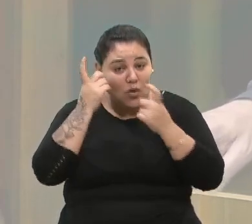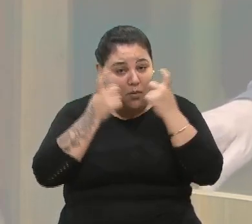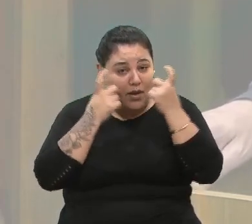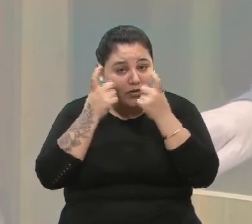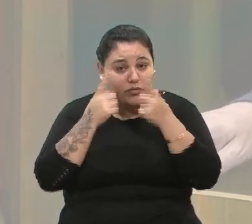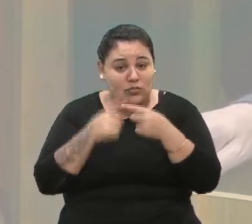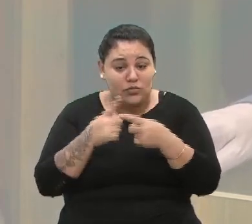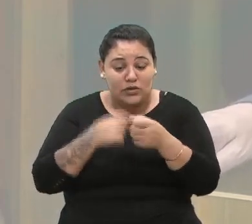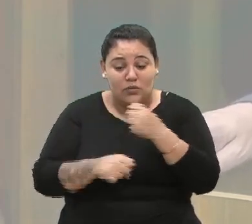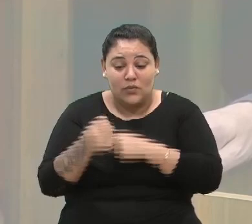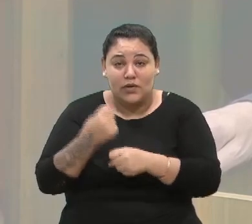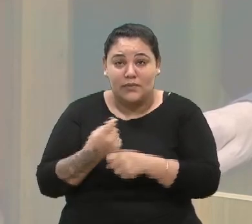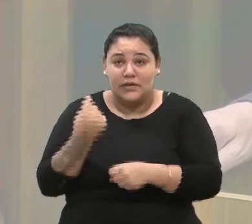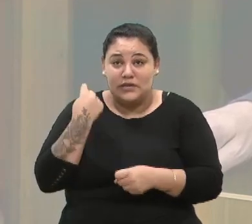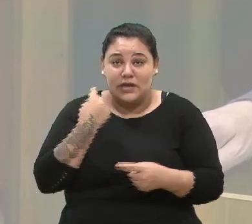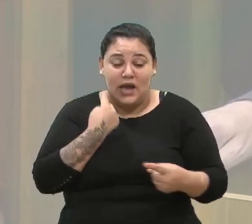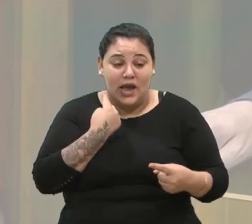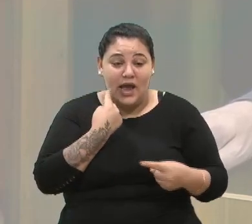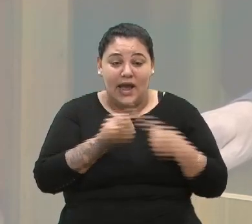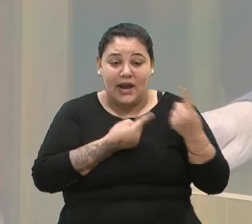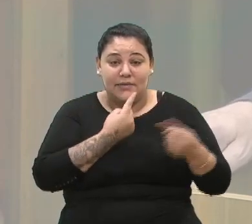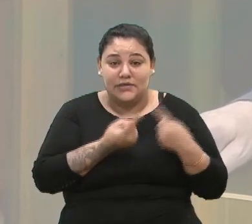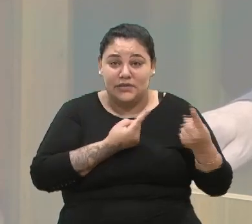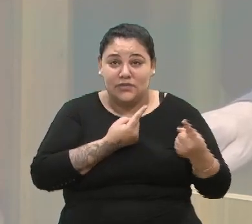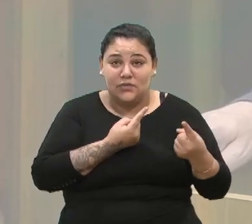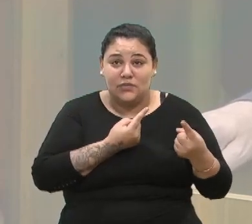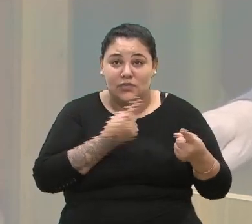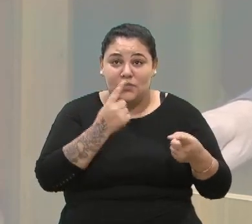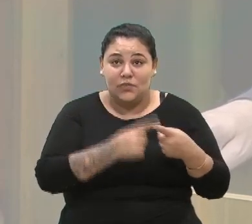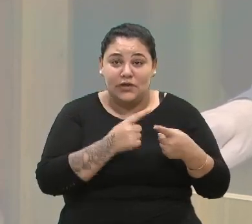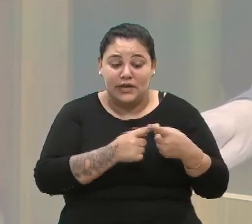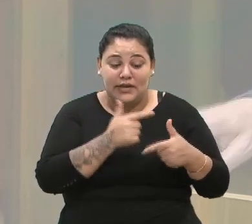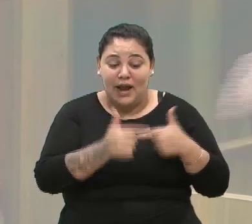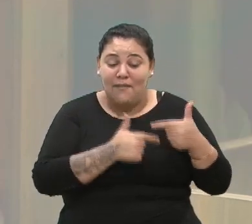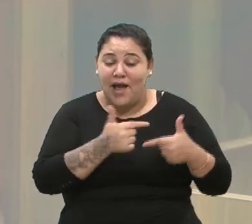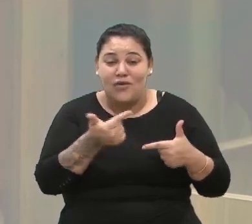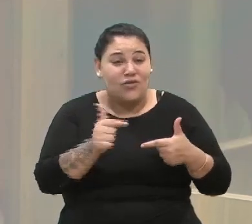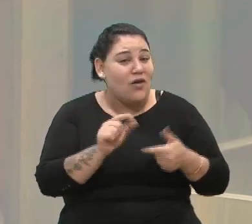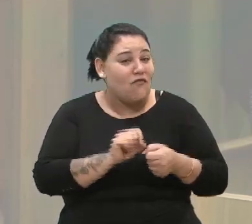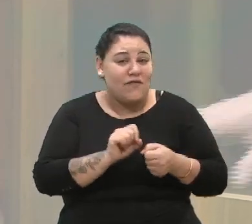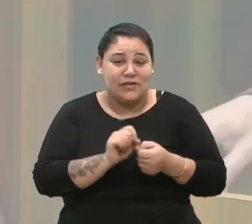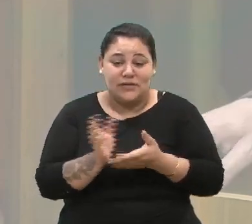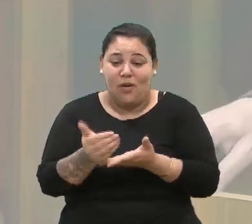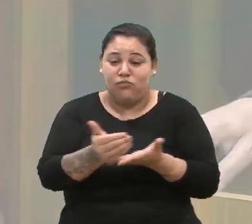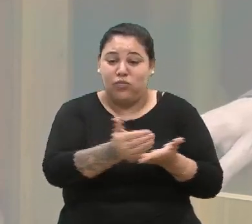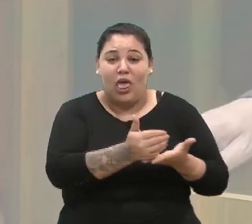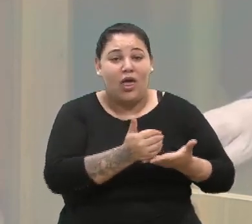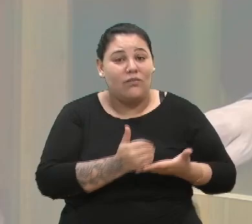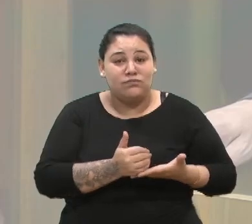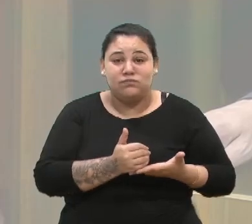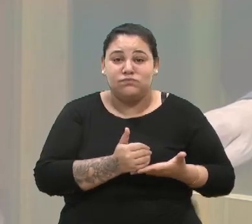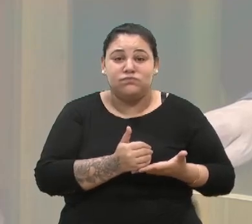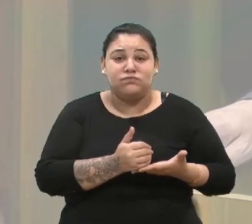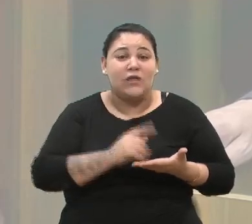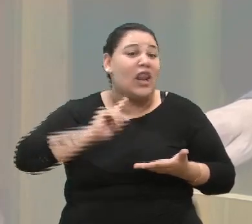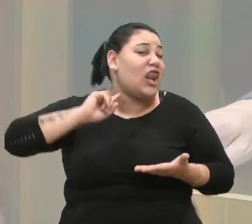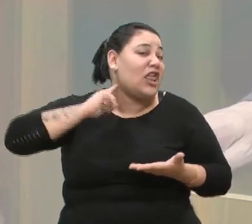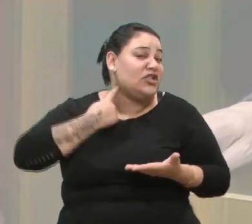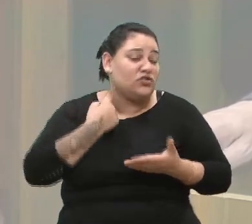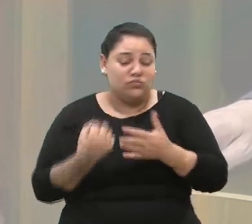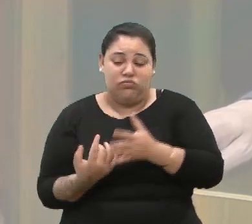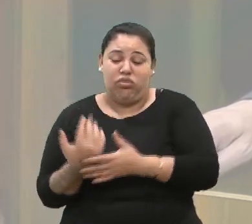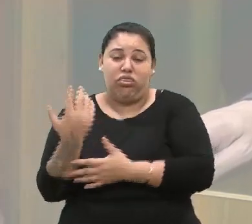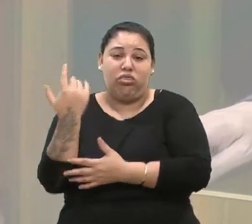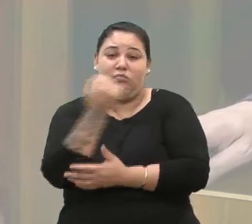as reclamações por serviços não feitos na cidade, por coleta de lixo, mato alto, capina. Claro, se tu não